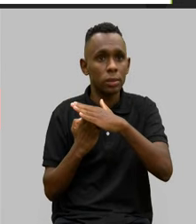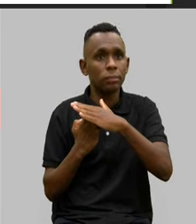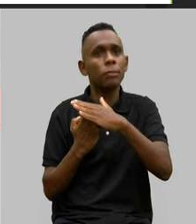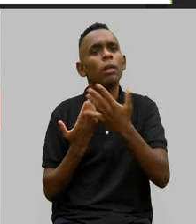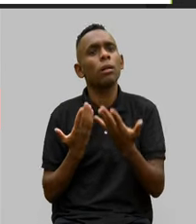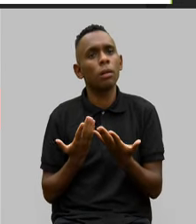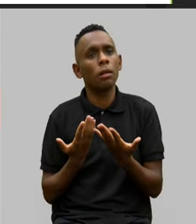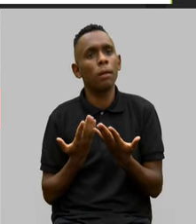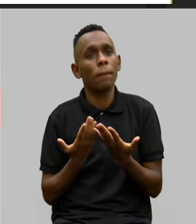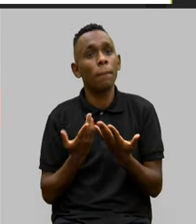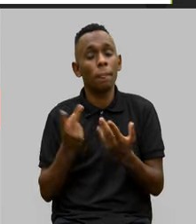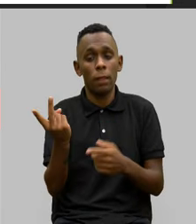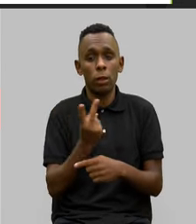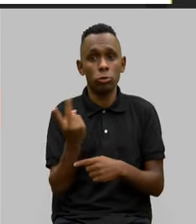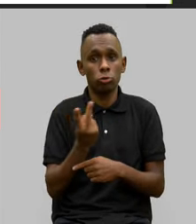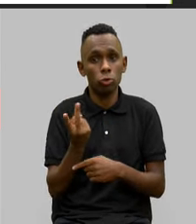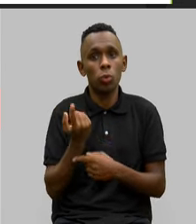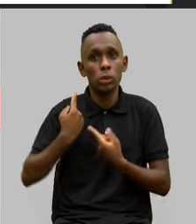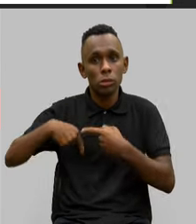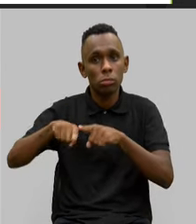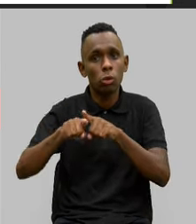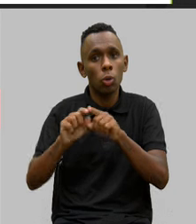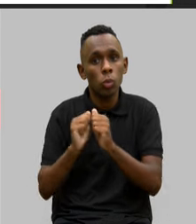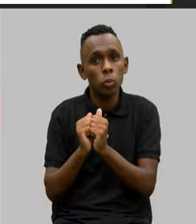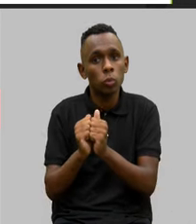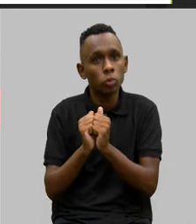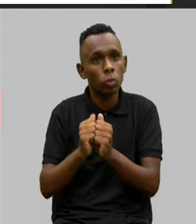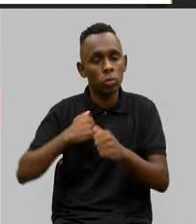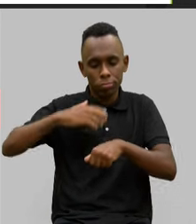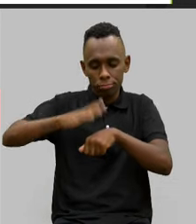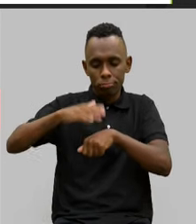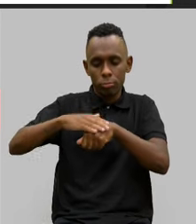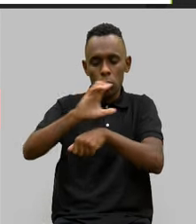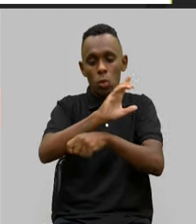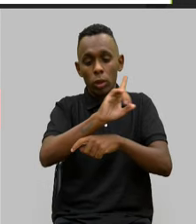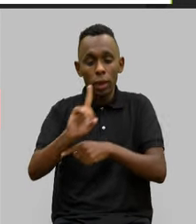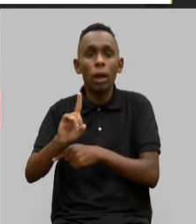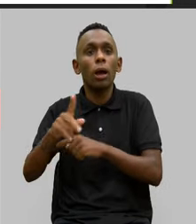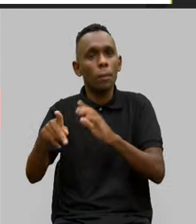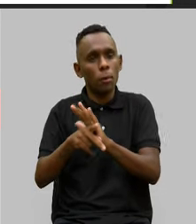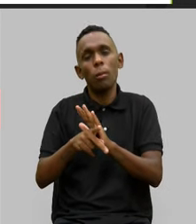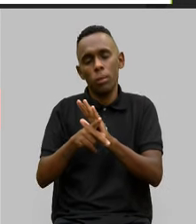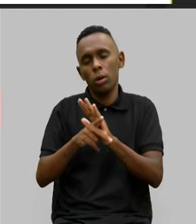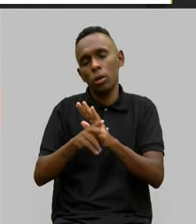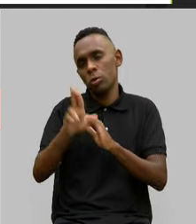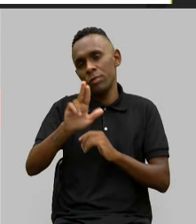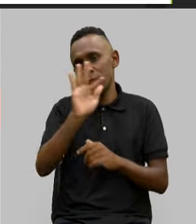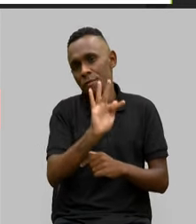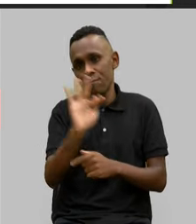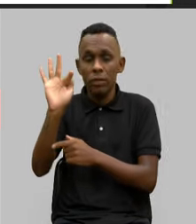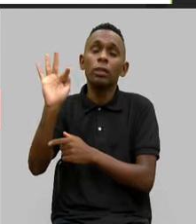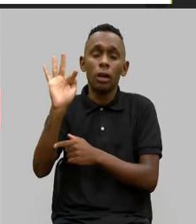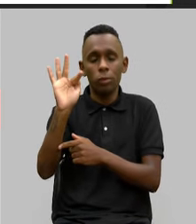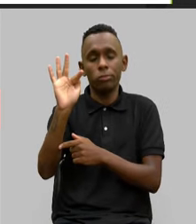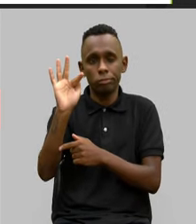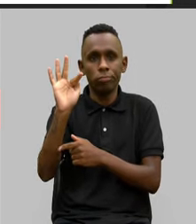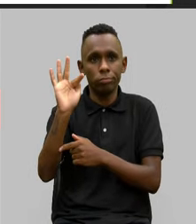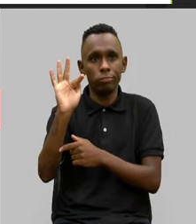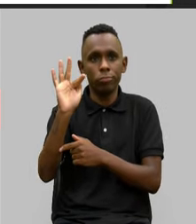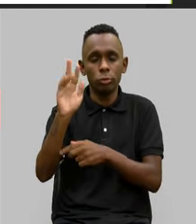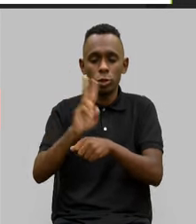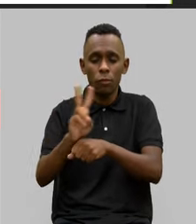as as duas se associaram E Eu Sou coordenador pela UFV para que a gente crie um